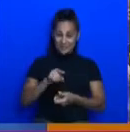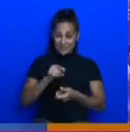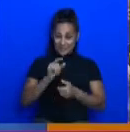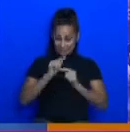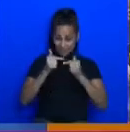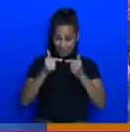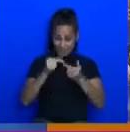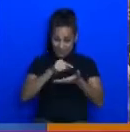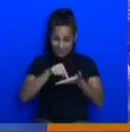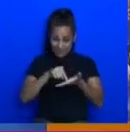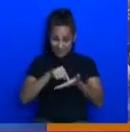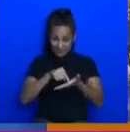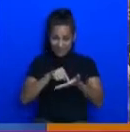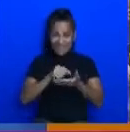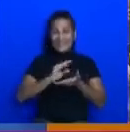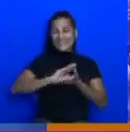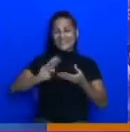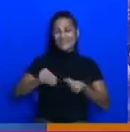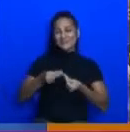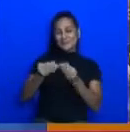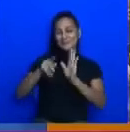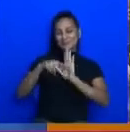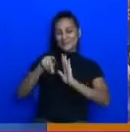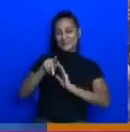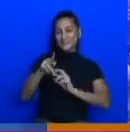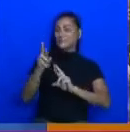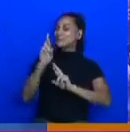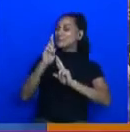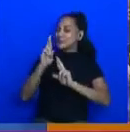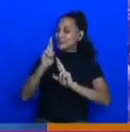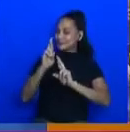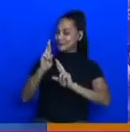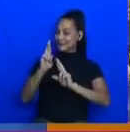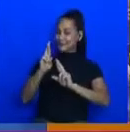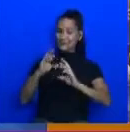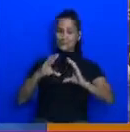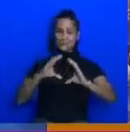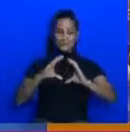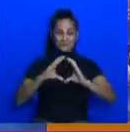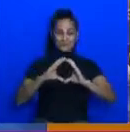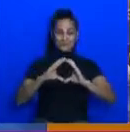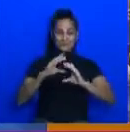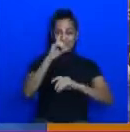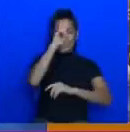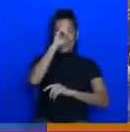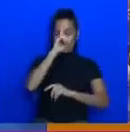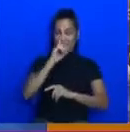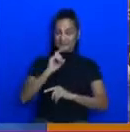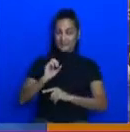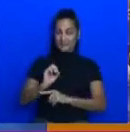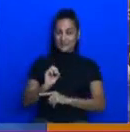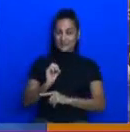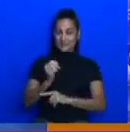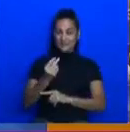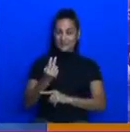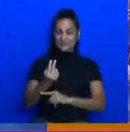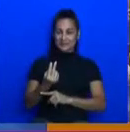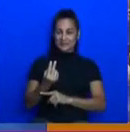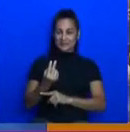E aí, tá com sorte, tá marcando. Este prêmio pode sair pra você, estamos na torcida, hein? Bola amarela